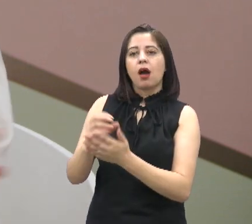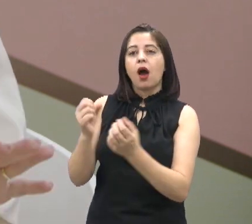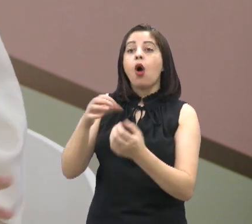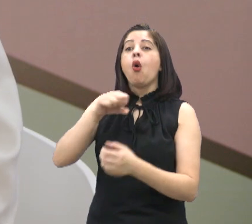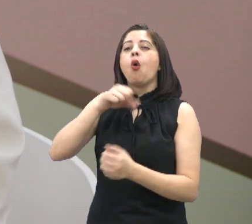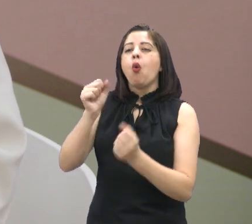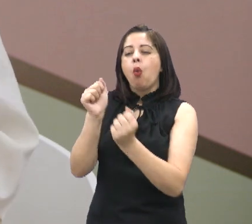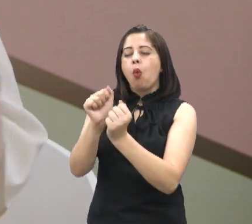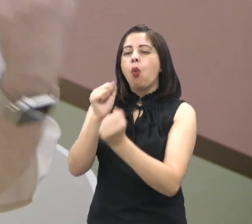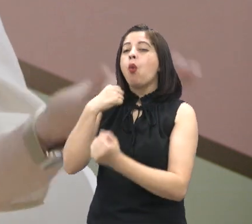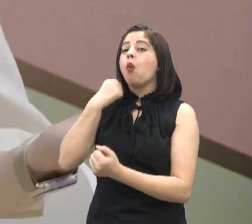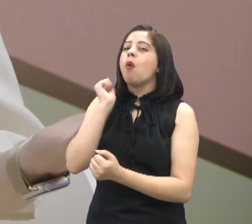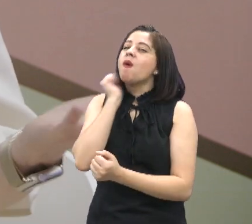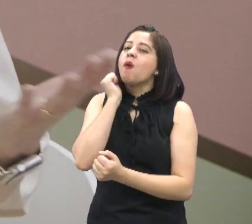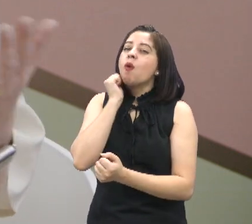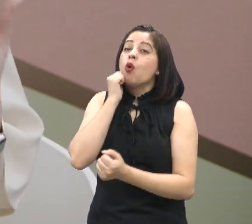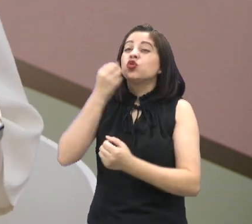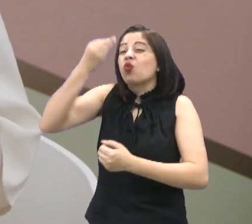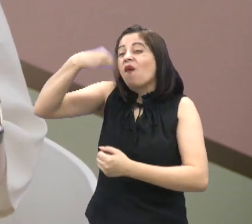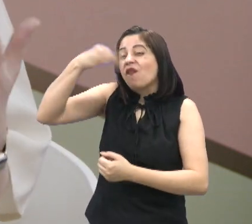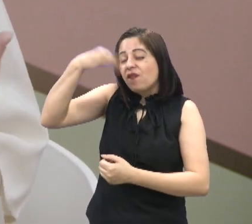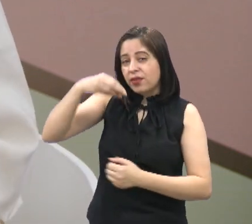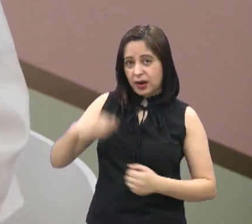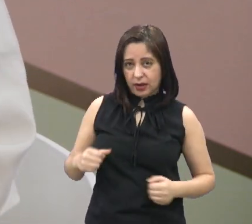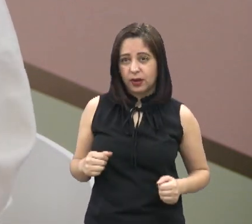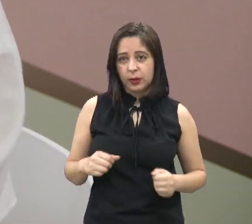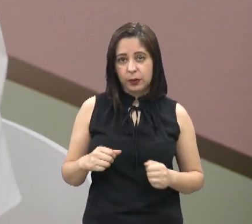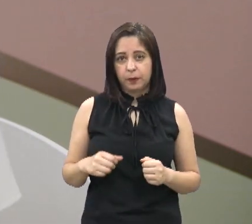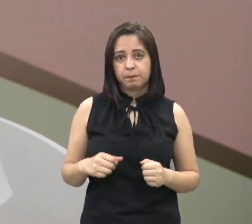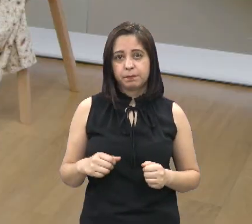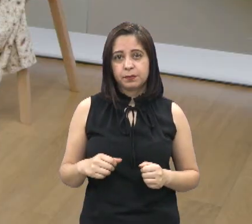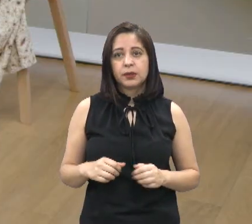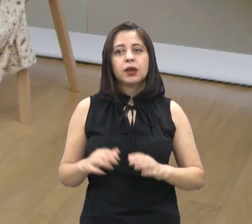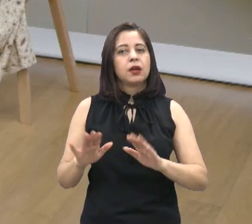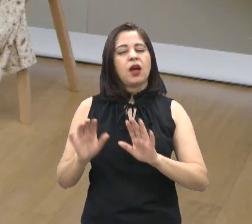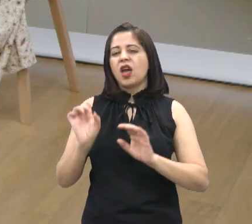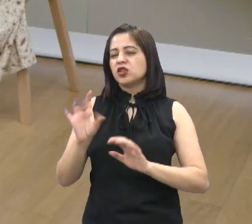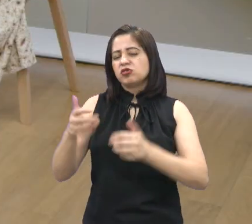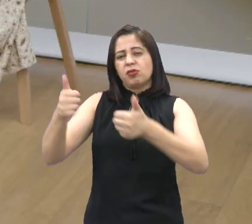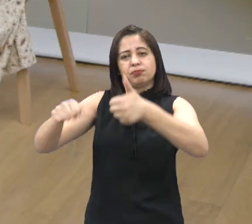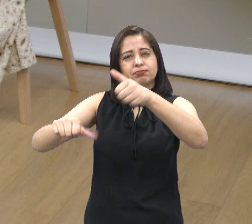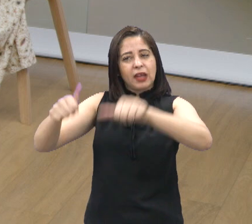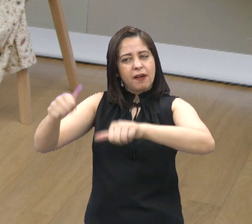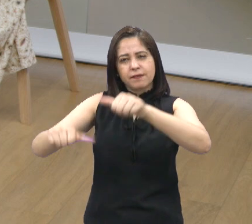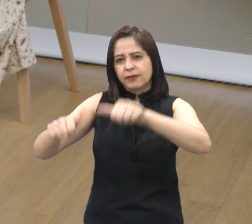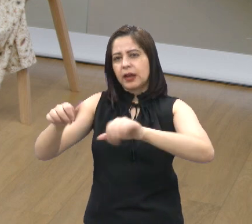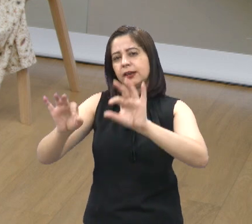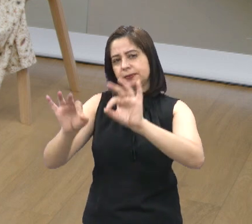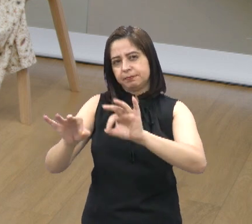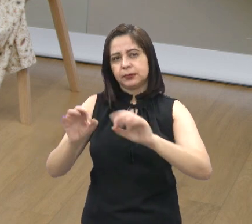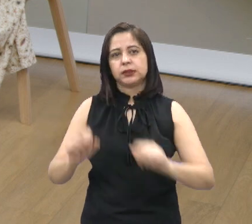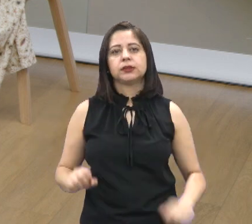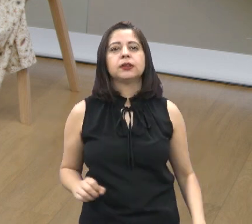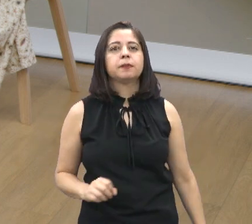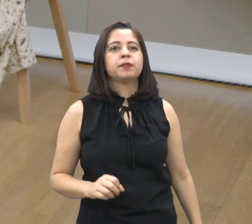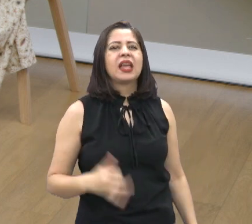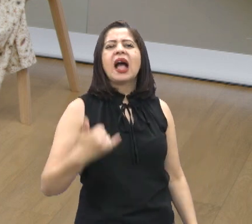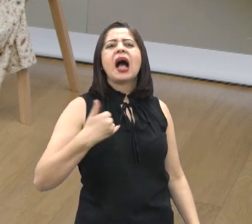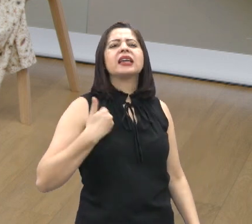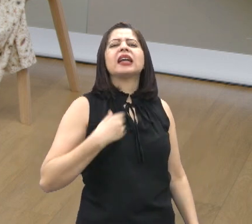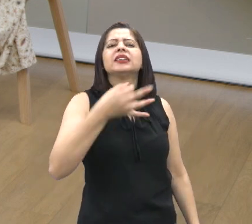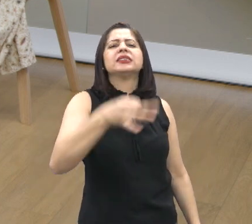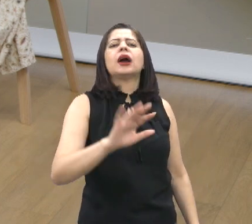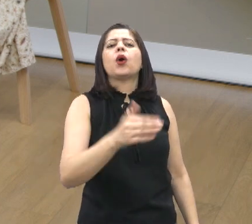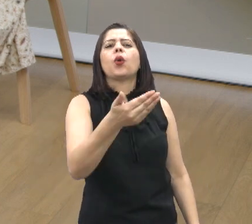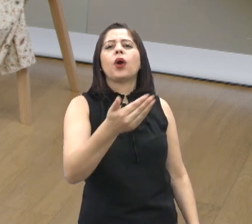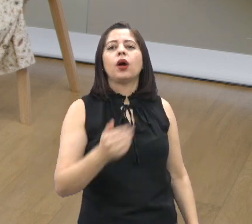na prática mesmo de exames de rotina, é mais uma avaliação na idade certa da parte de osteoporose. Tá certo. E qual que é essa idade certa então, que é